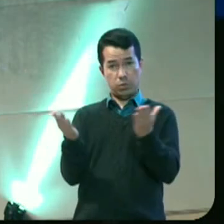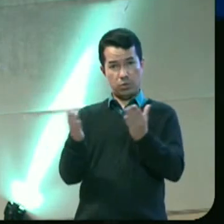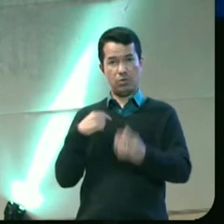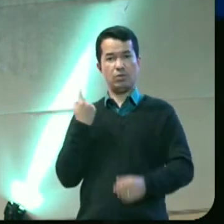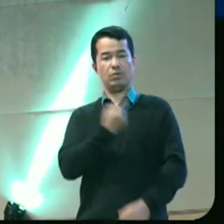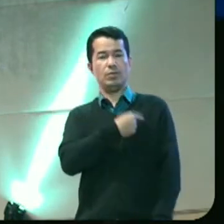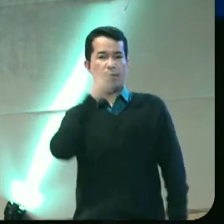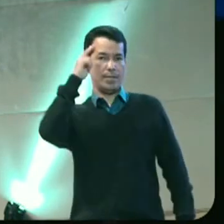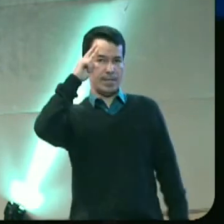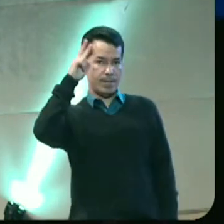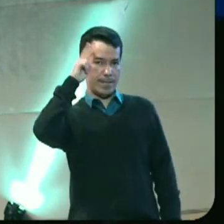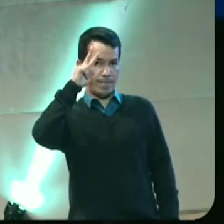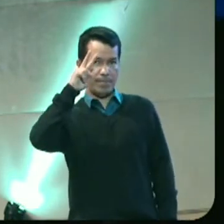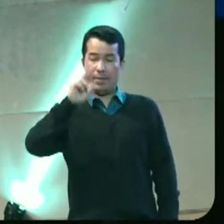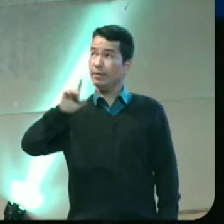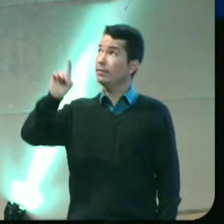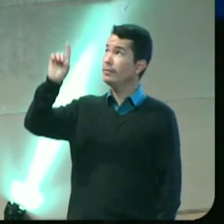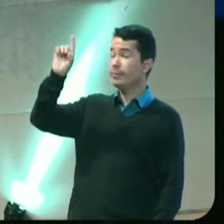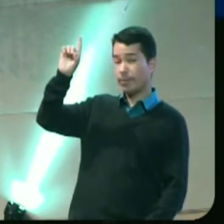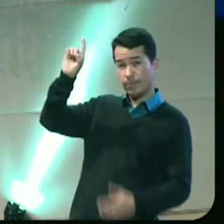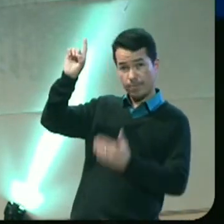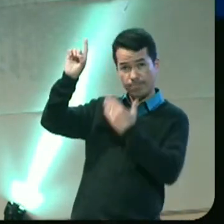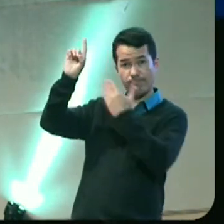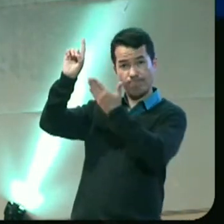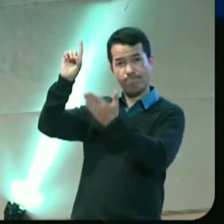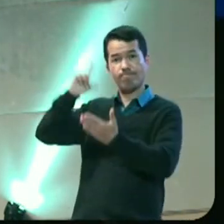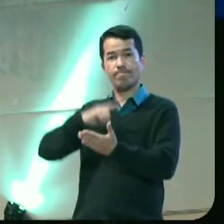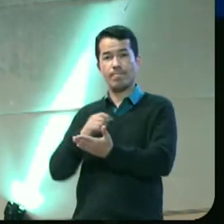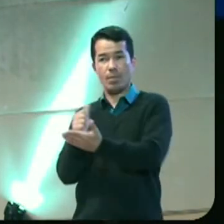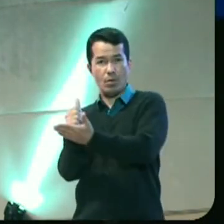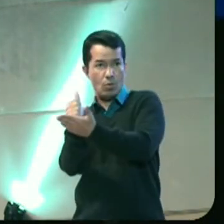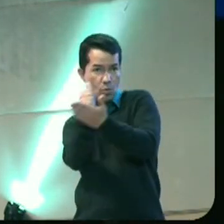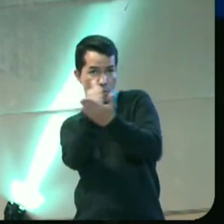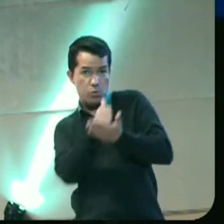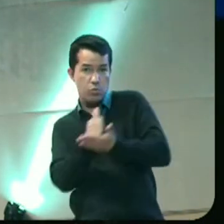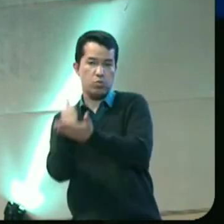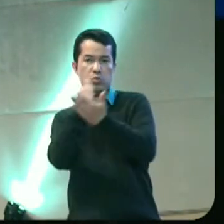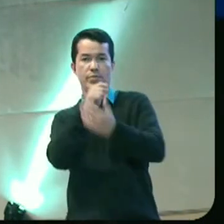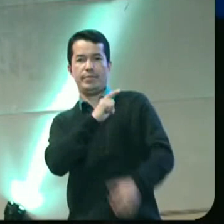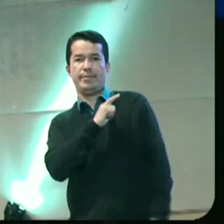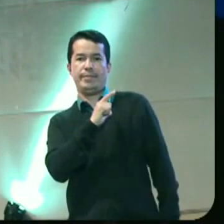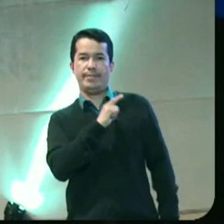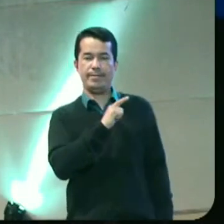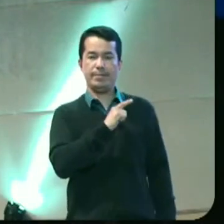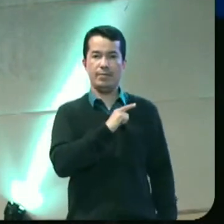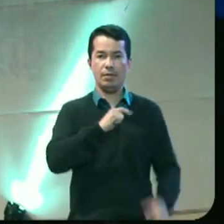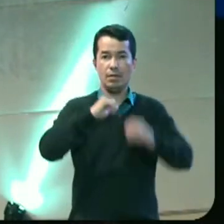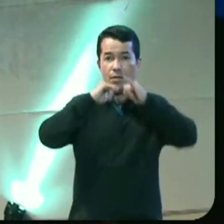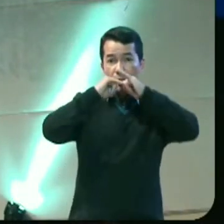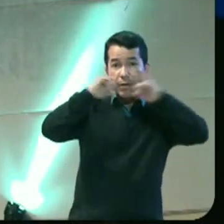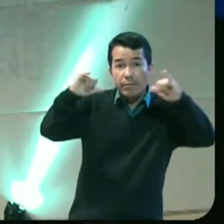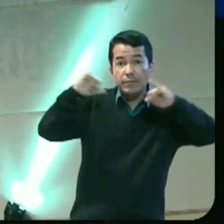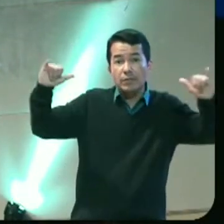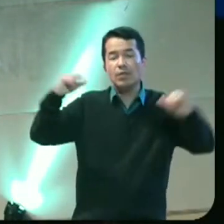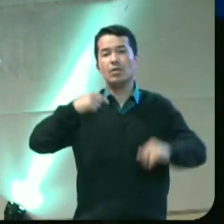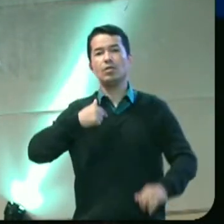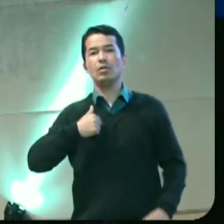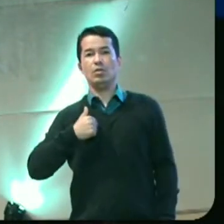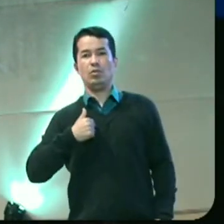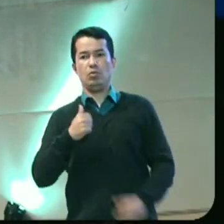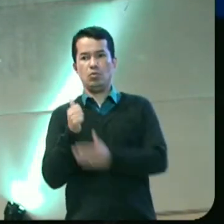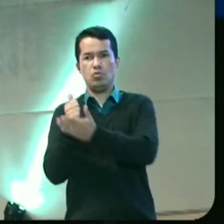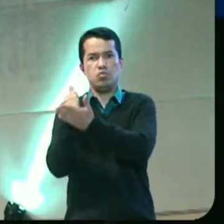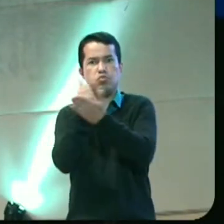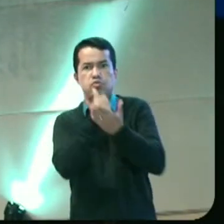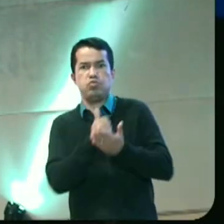Que o controle não está nas nossas mãos. Mas calma, eu tenho uma boa notícia. O controle não está nas minhas mãos, nas suas